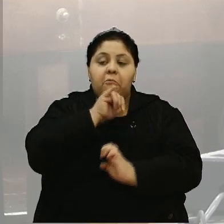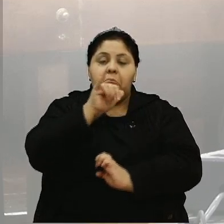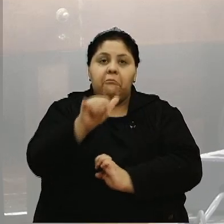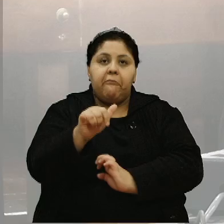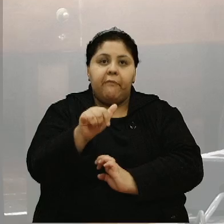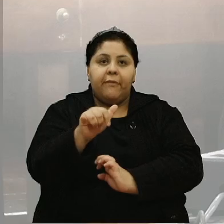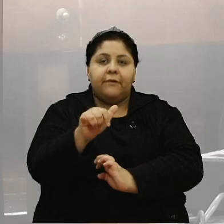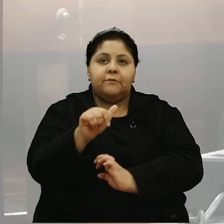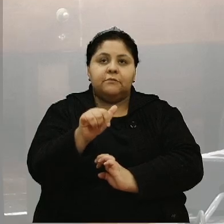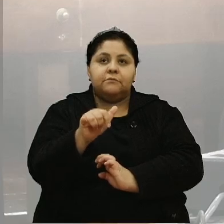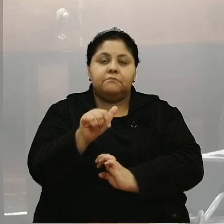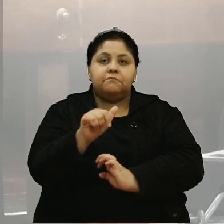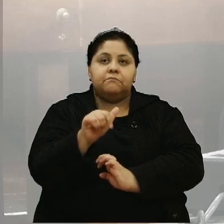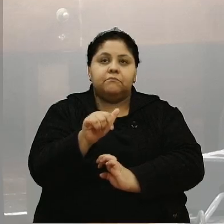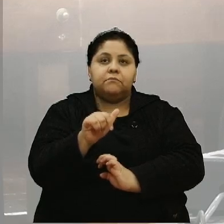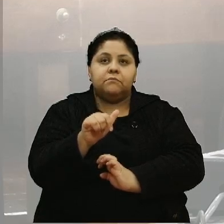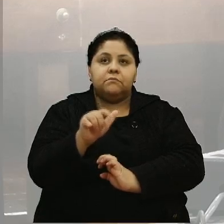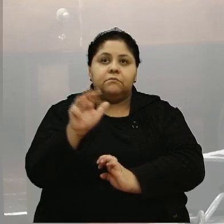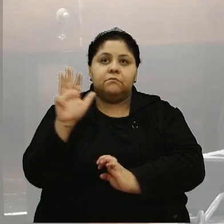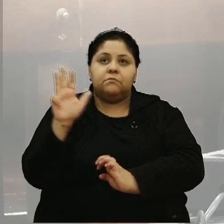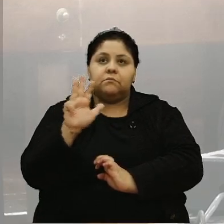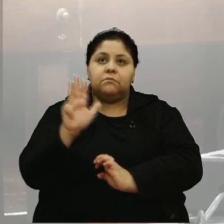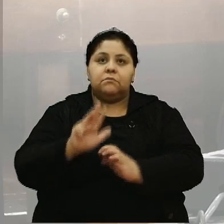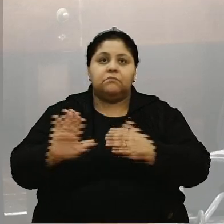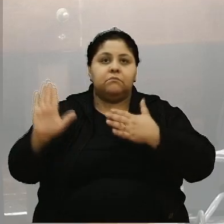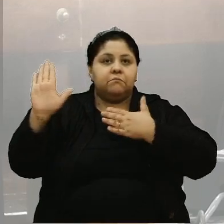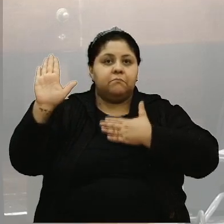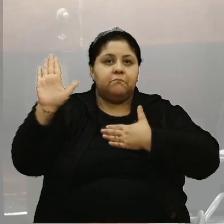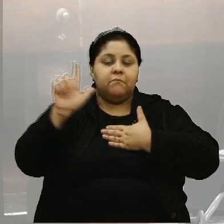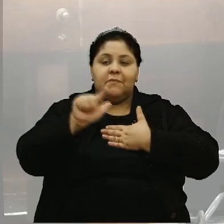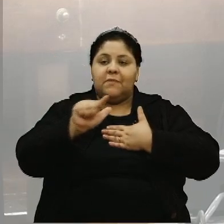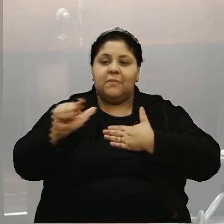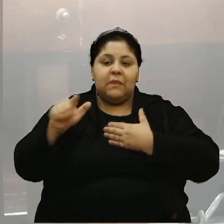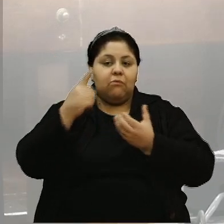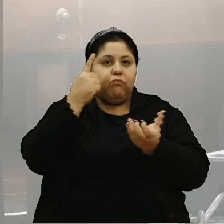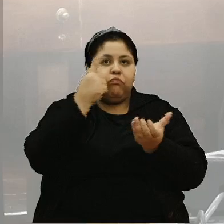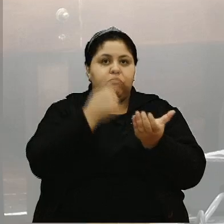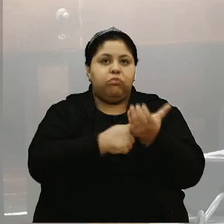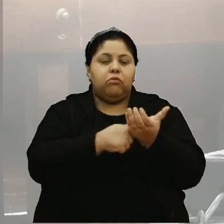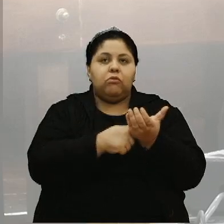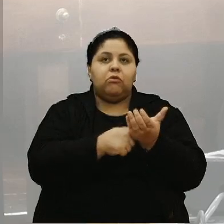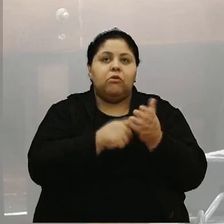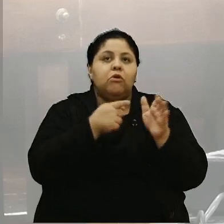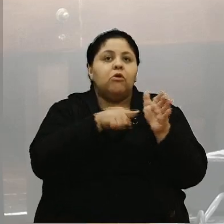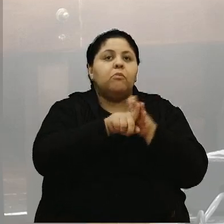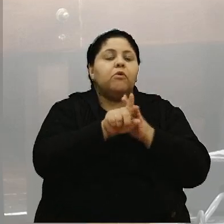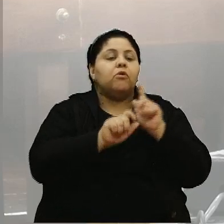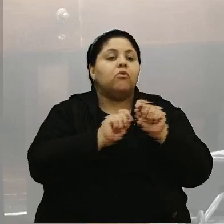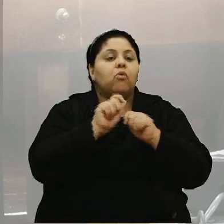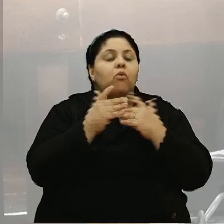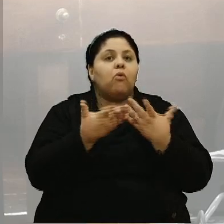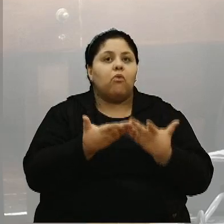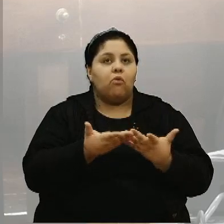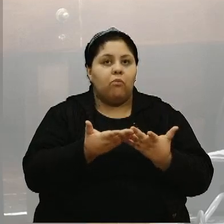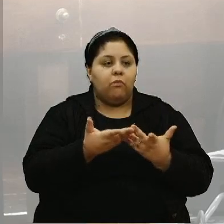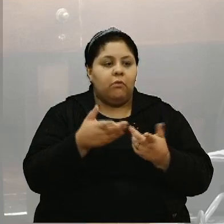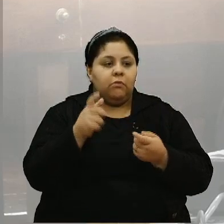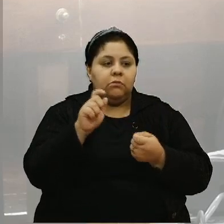falou as palavras que eu vou falar. Lula prometeu e não cumpriu. Eu perguntei a ele como é que você vai